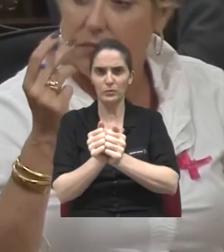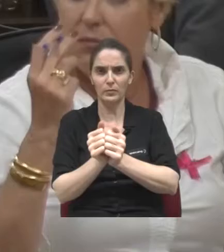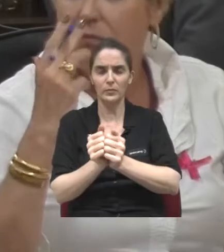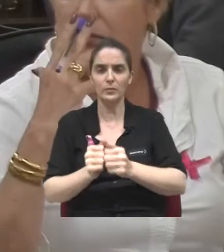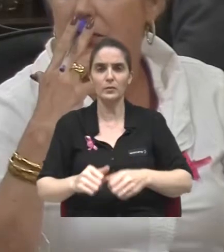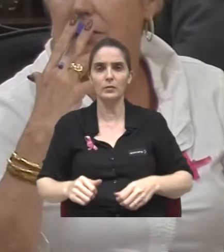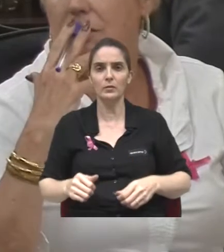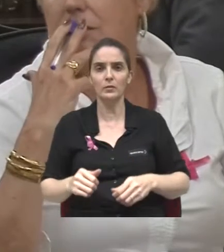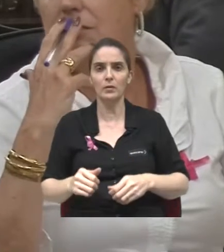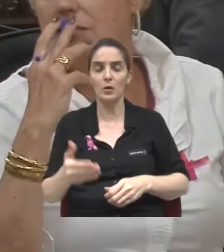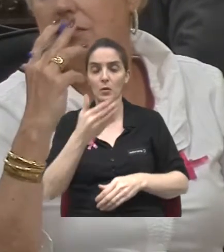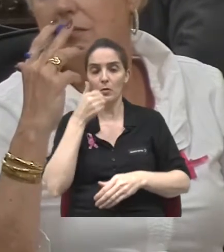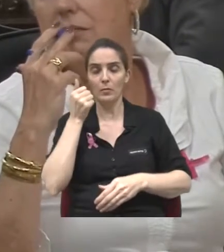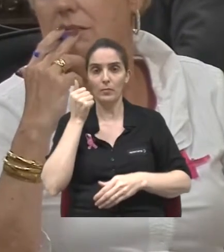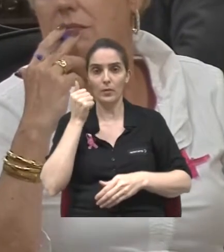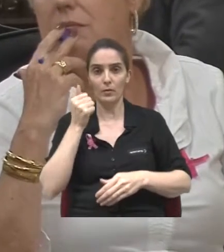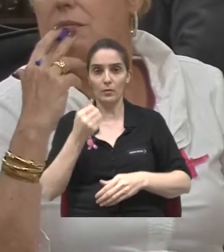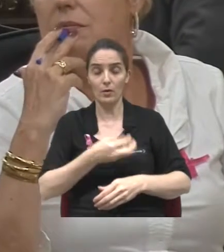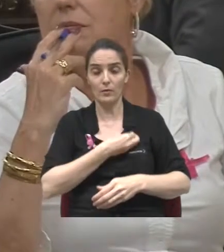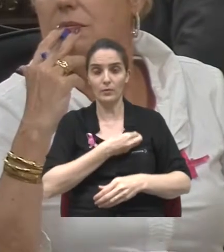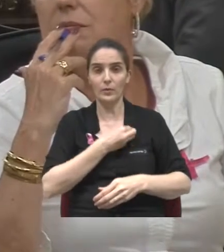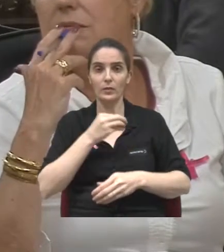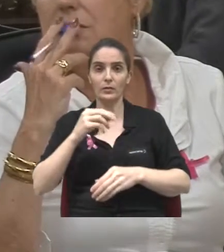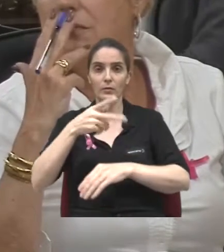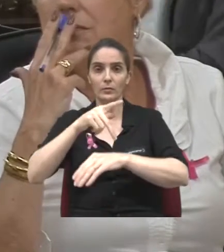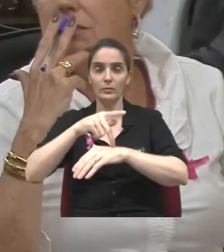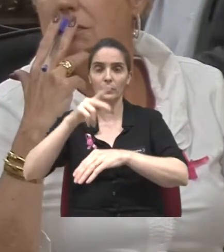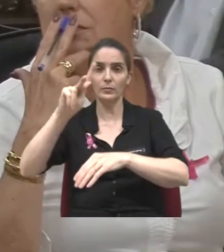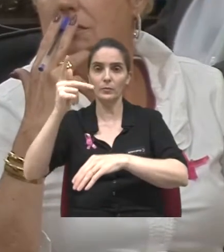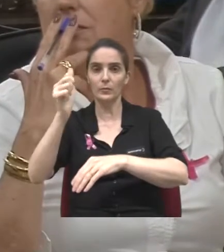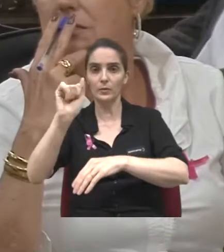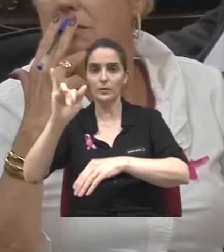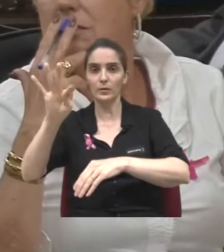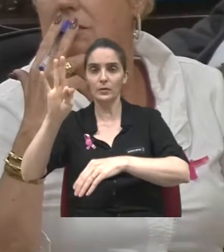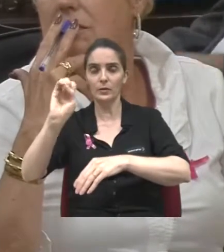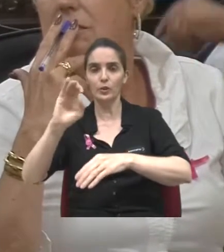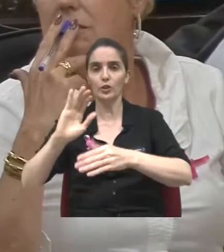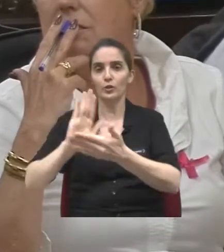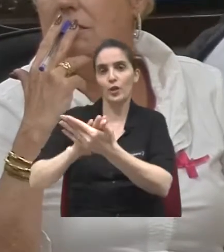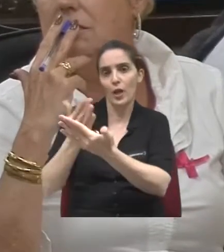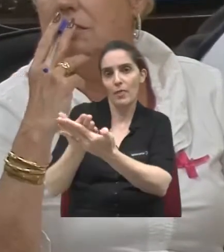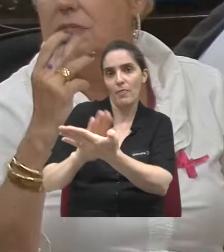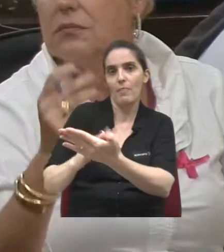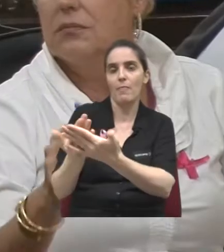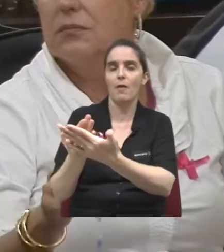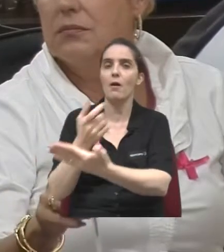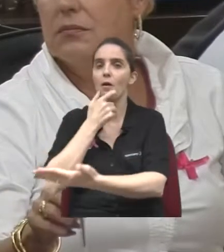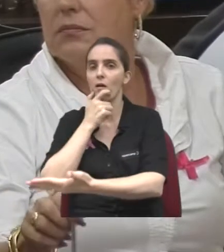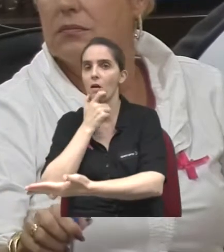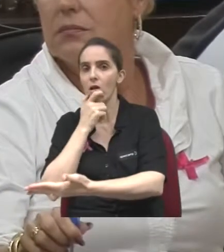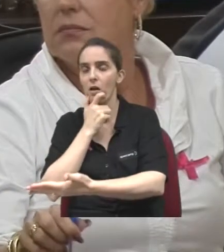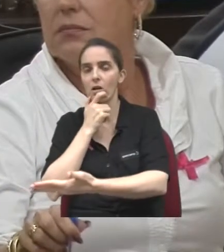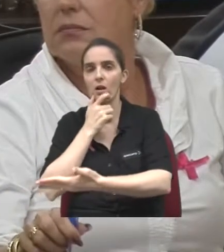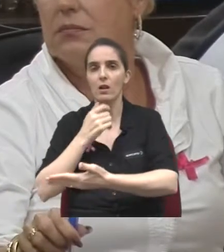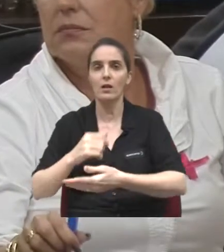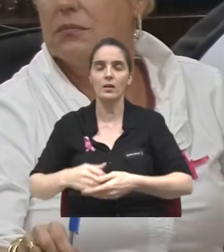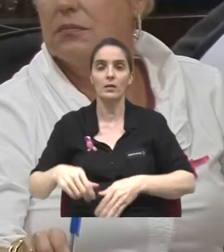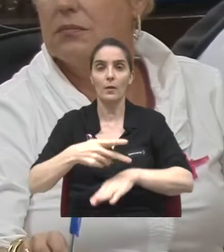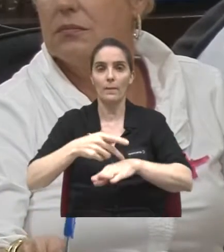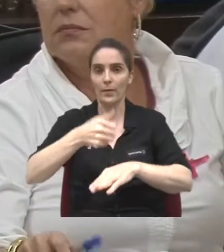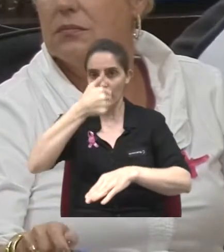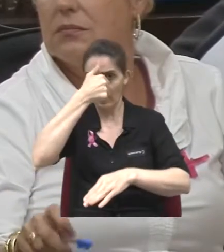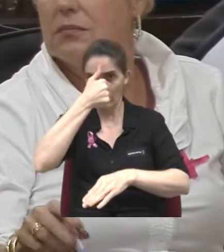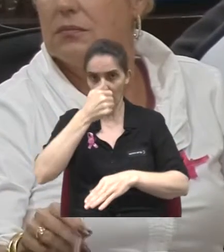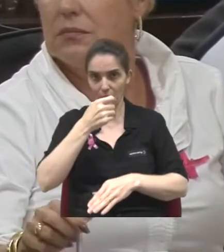junho de 2008, intérprete de inglês da delegação da Índia durante o 30º Campeonato Mundial Militar